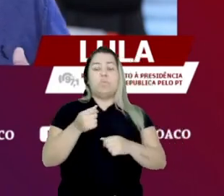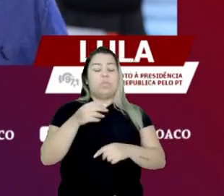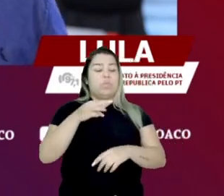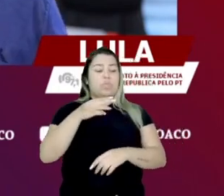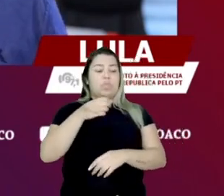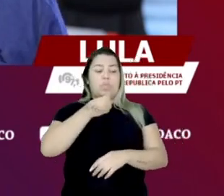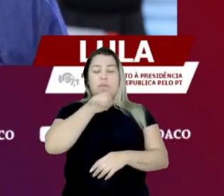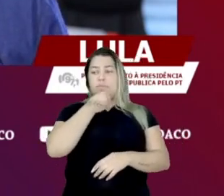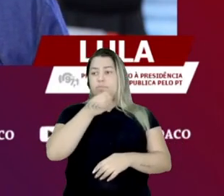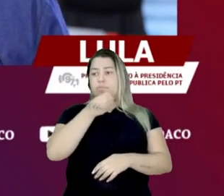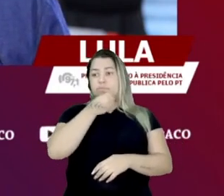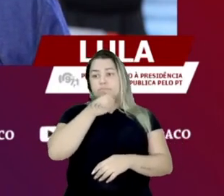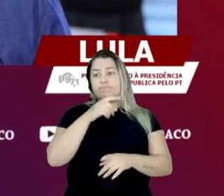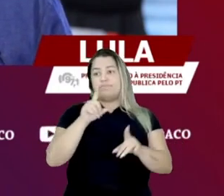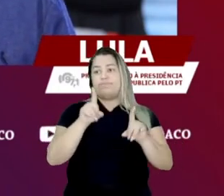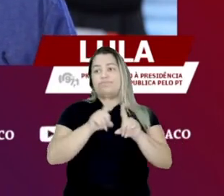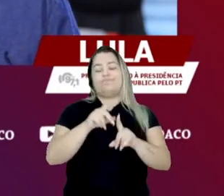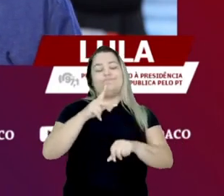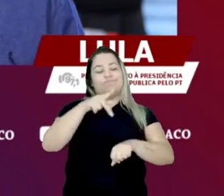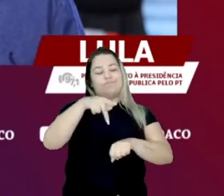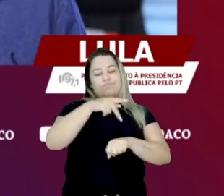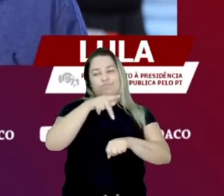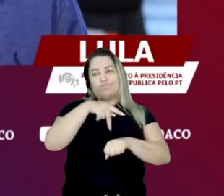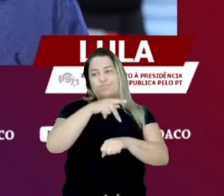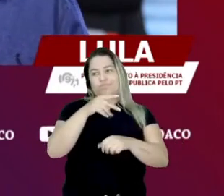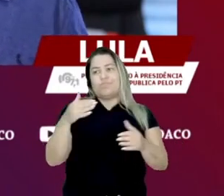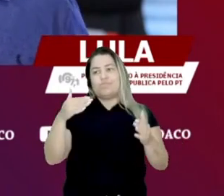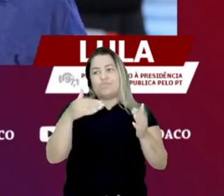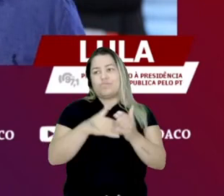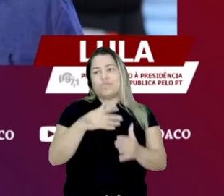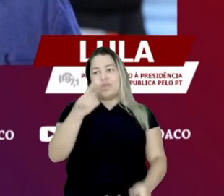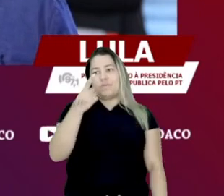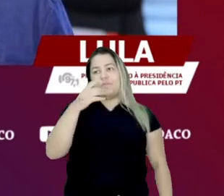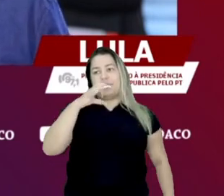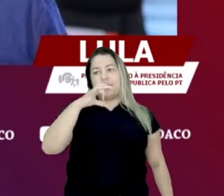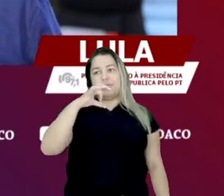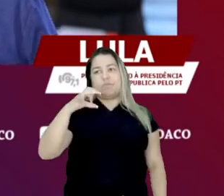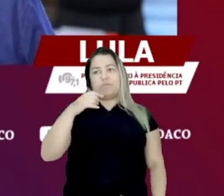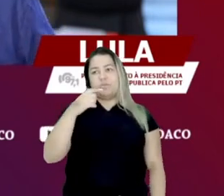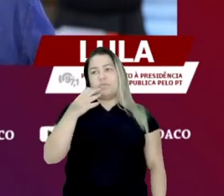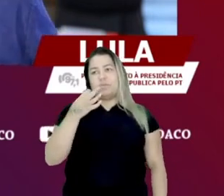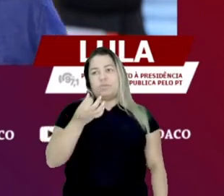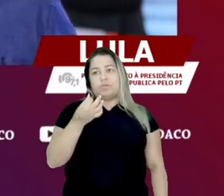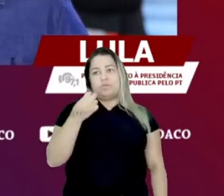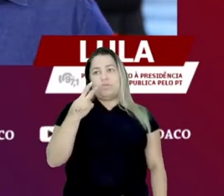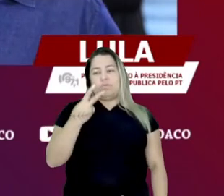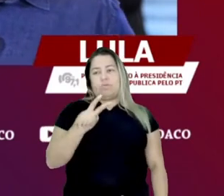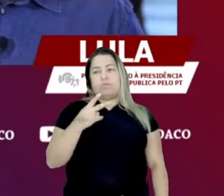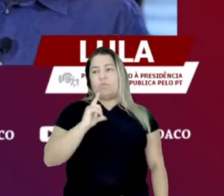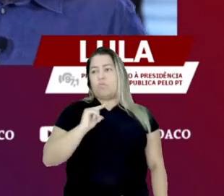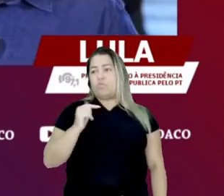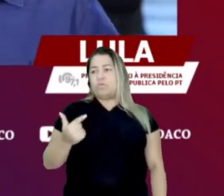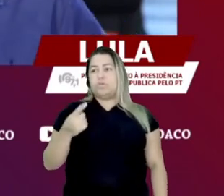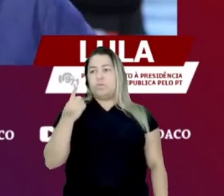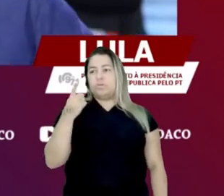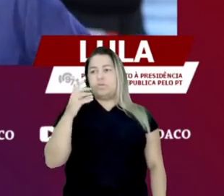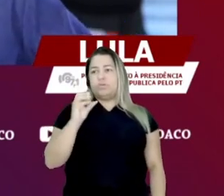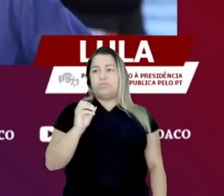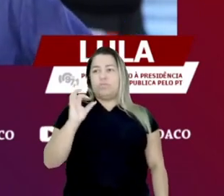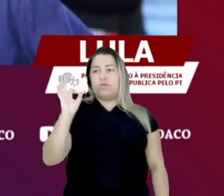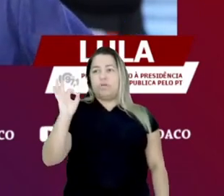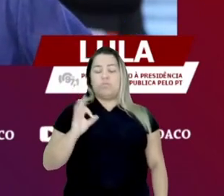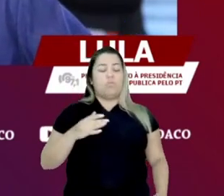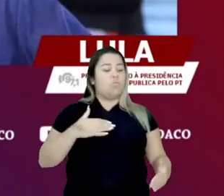avanços que a gente tem hoje, sabe, com a internet, com essa loucura, sabe,